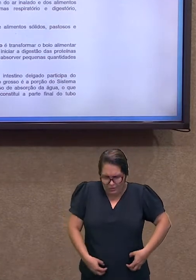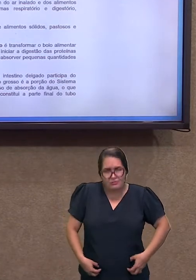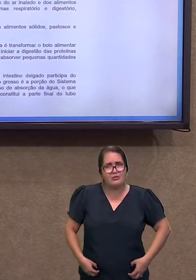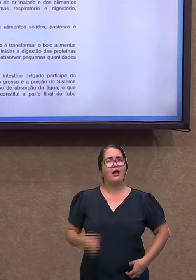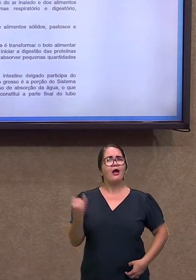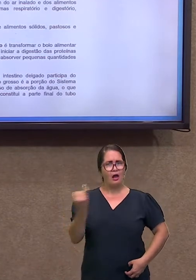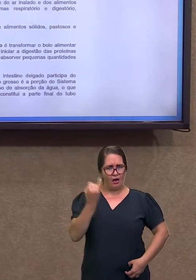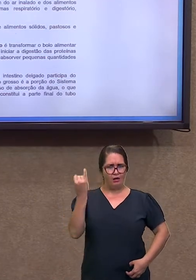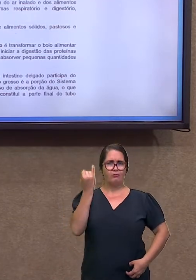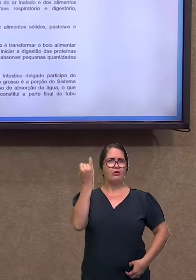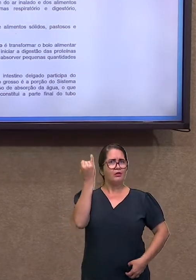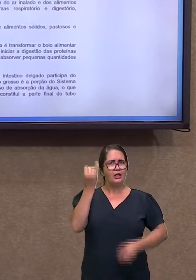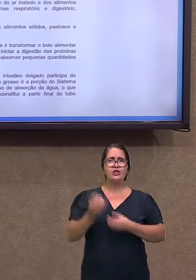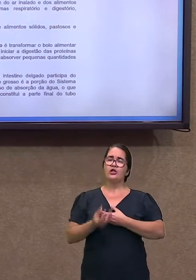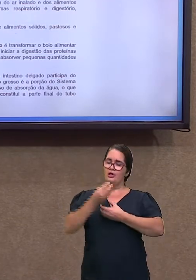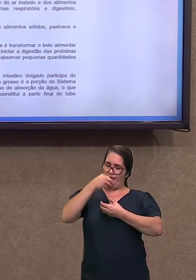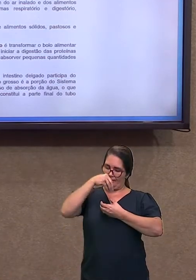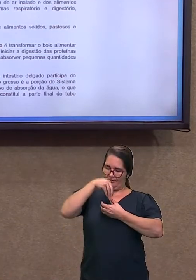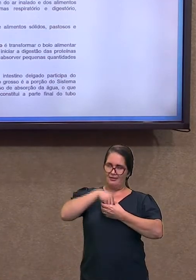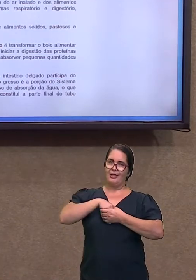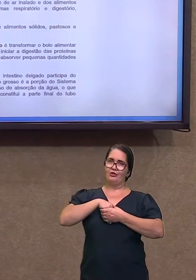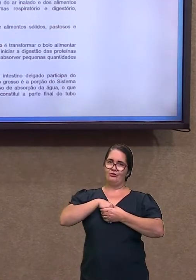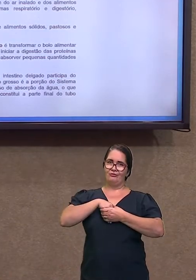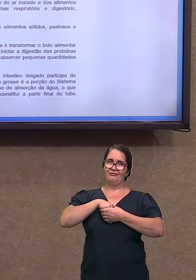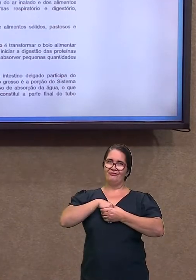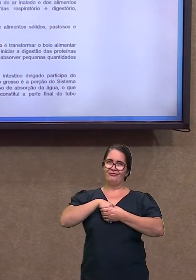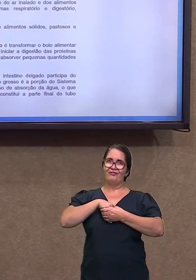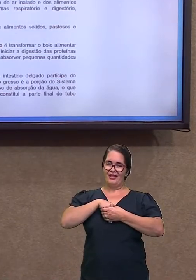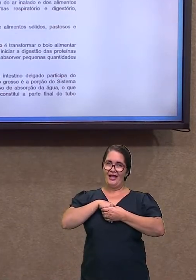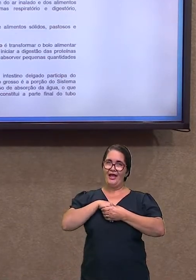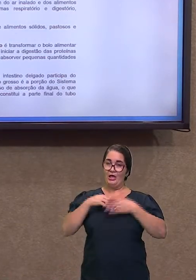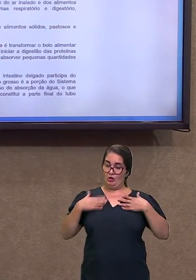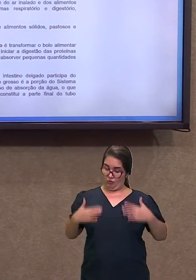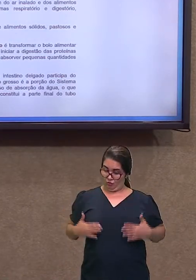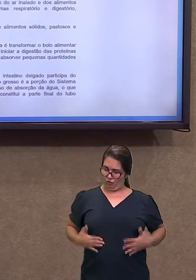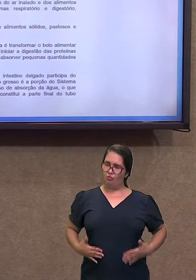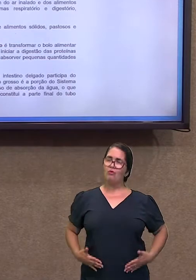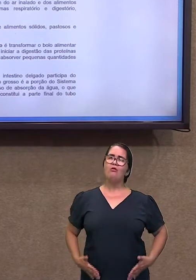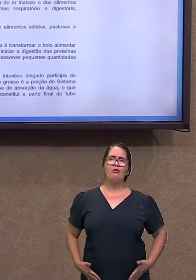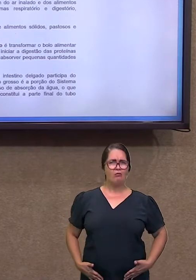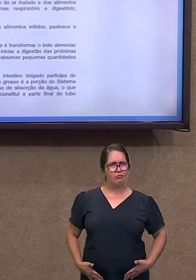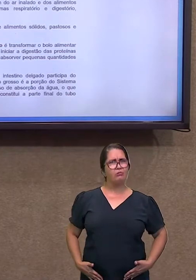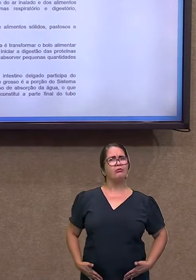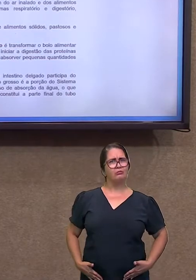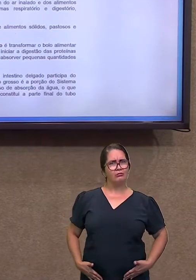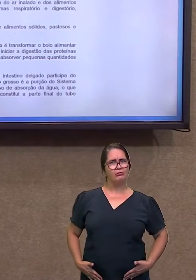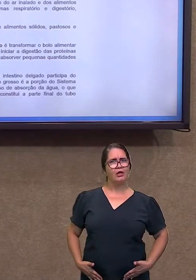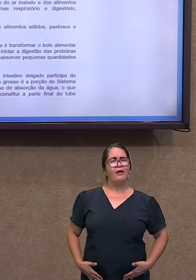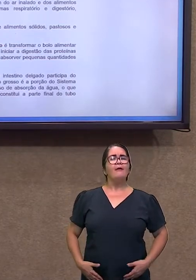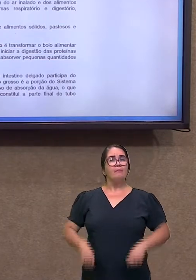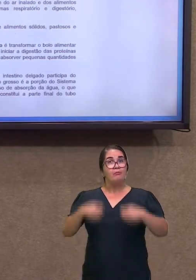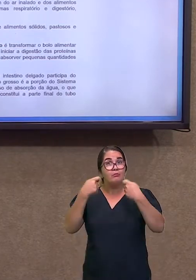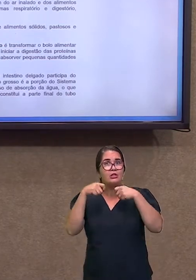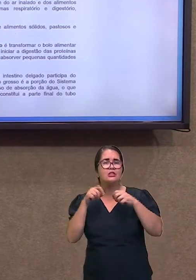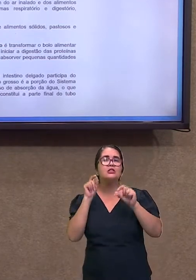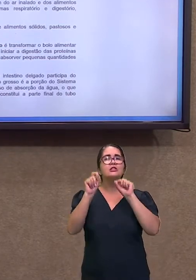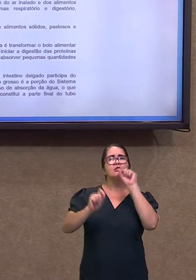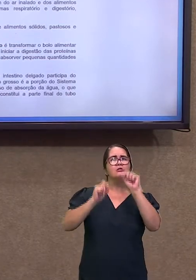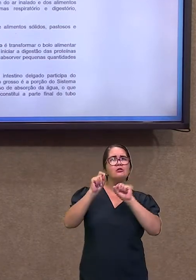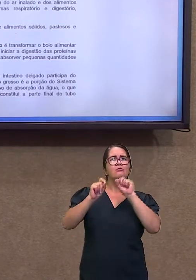sistema. Ah, mas tudo tem que ter função? Tem. Nada no